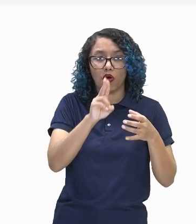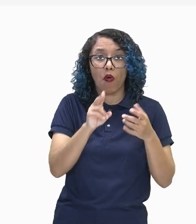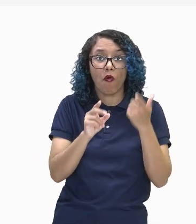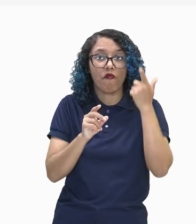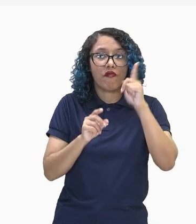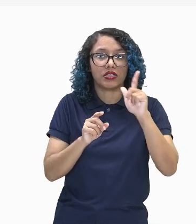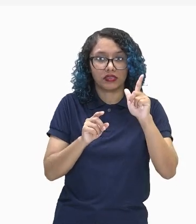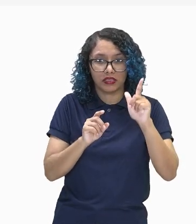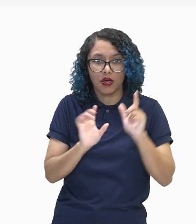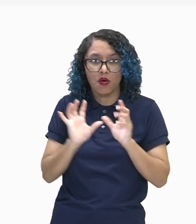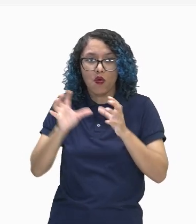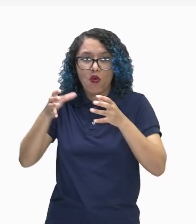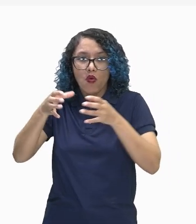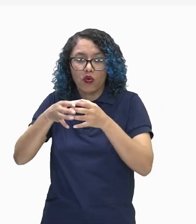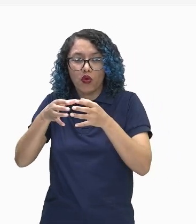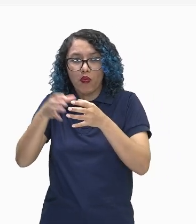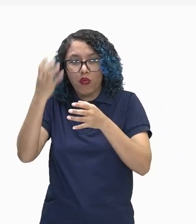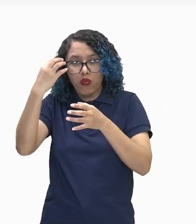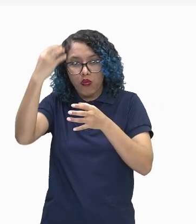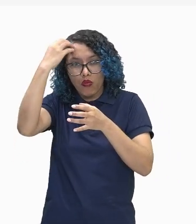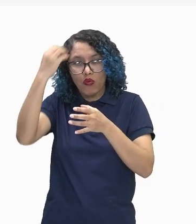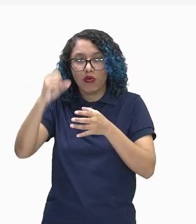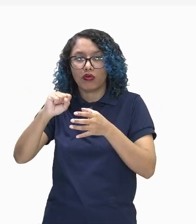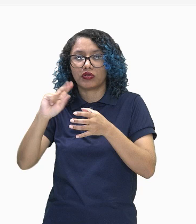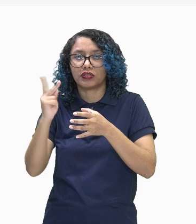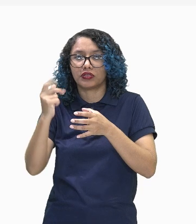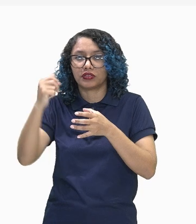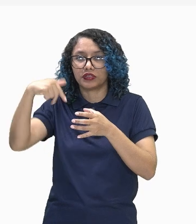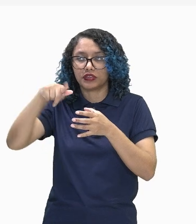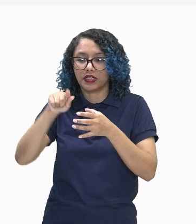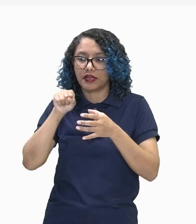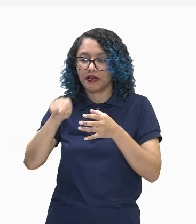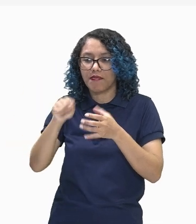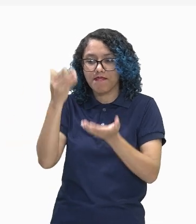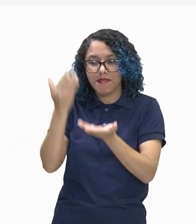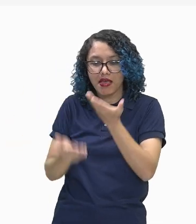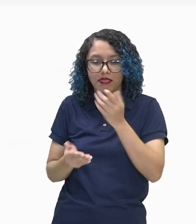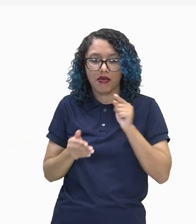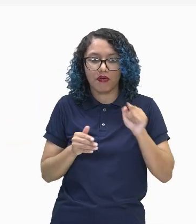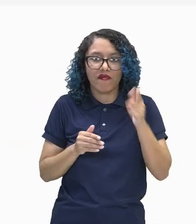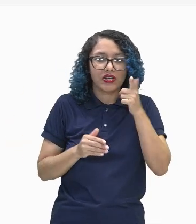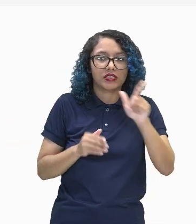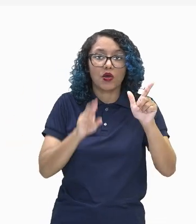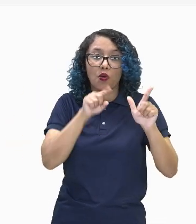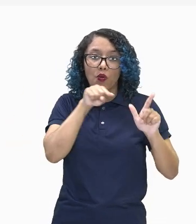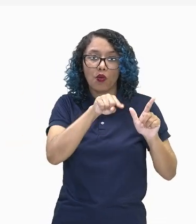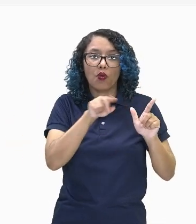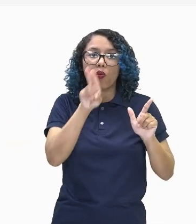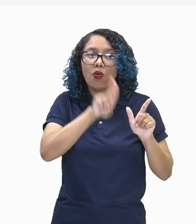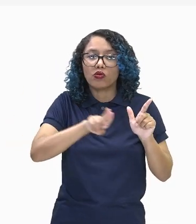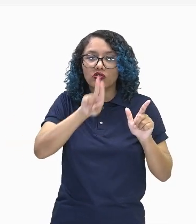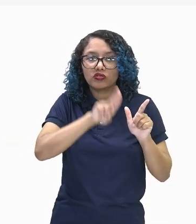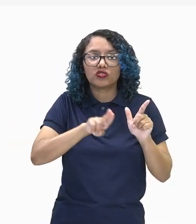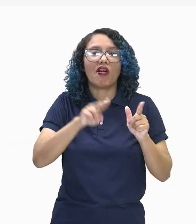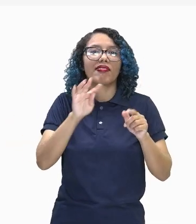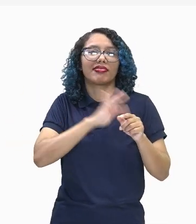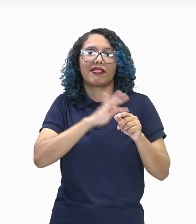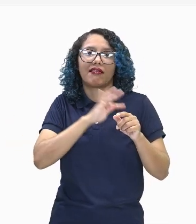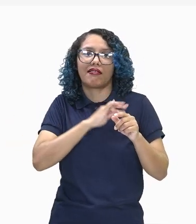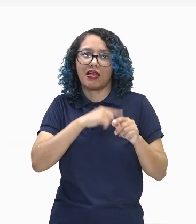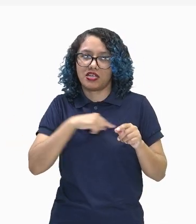da dinastia Shang, utilizando a técnica chinesa. De acordo com alguns